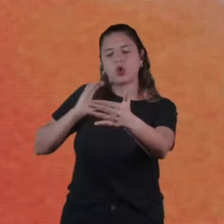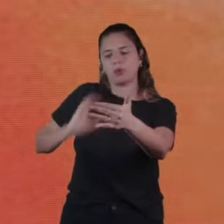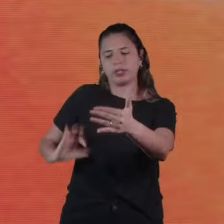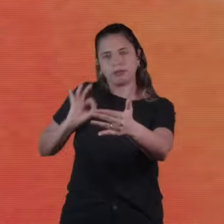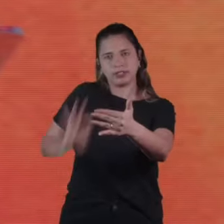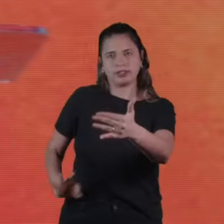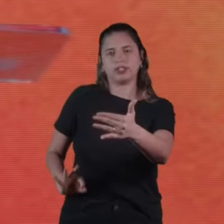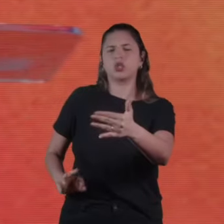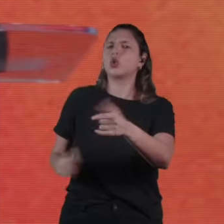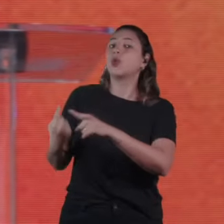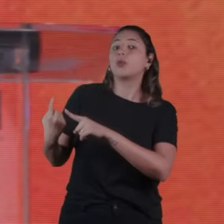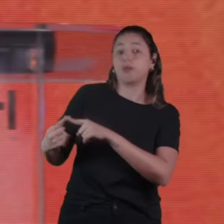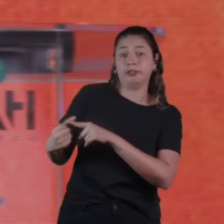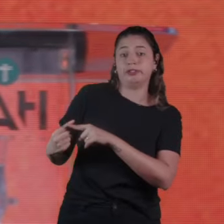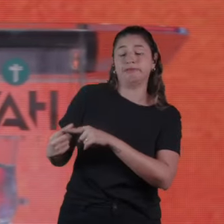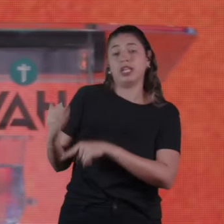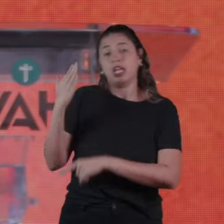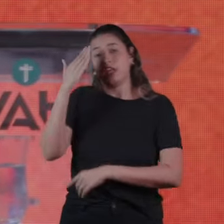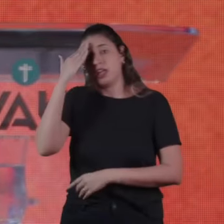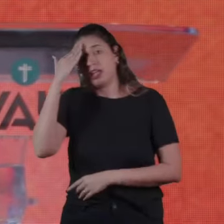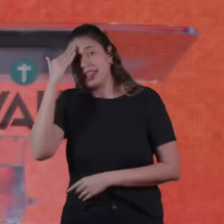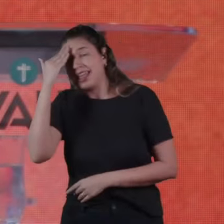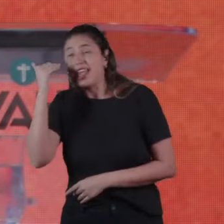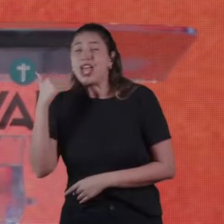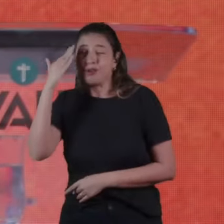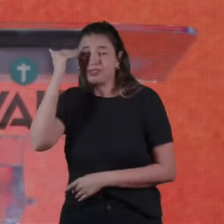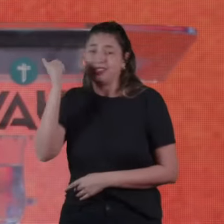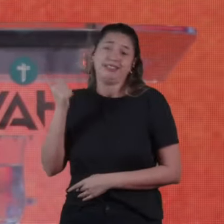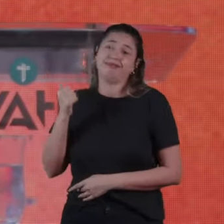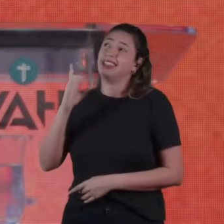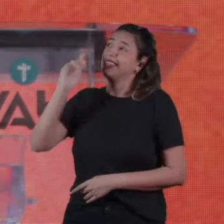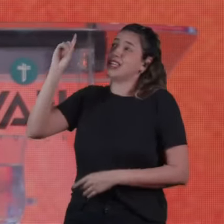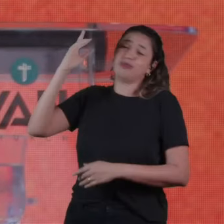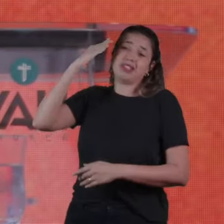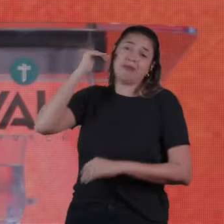quê? Eu sei que não há nada que eu possa esconder de Deus.